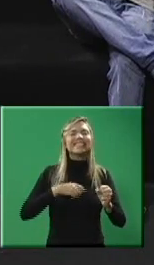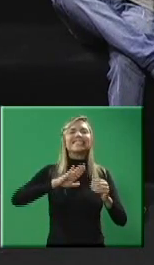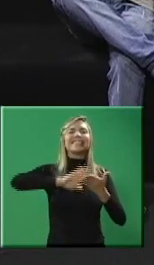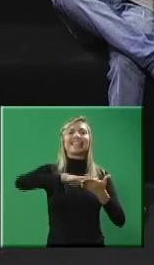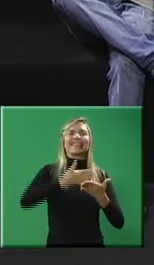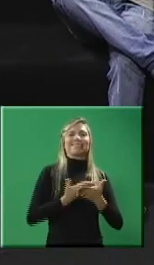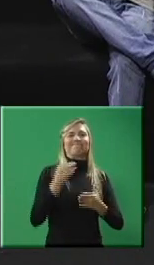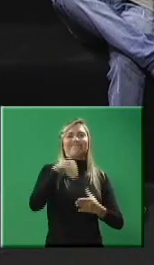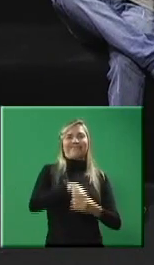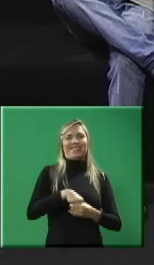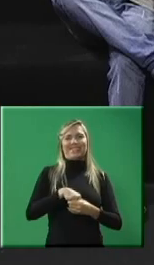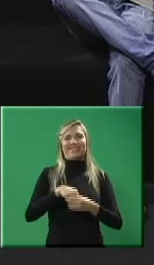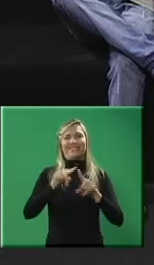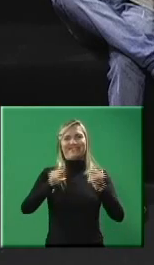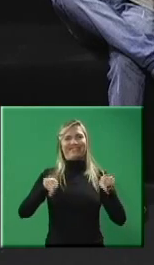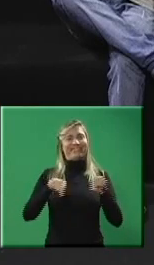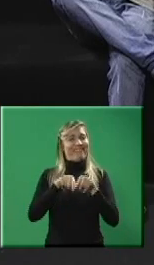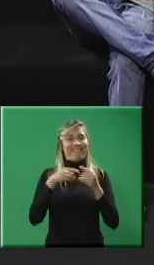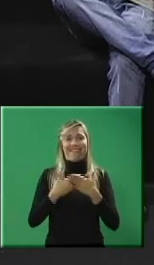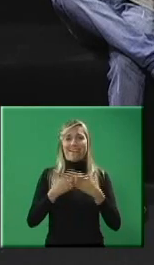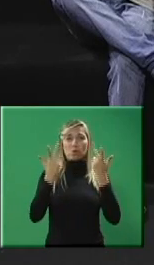que a aula flua